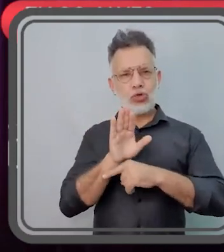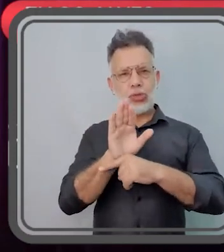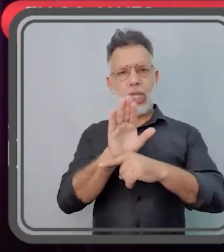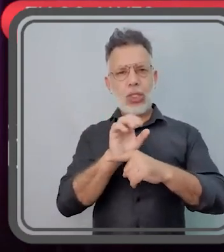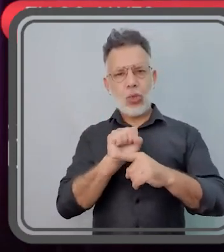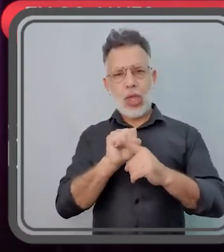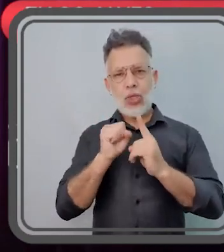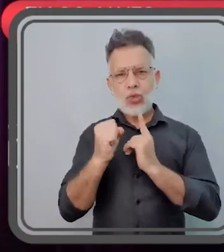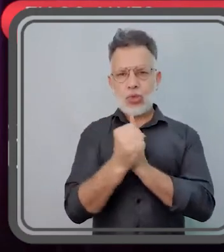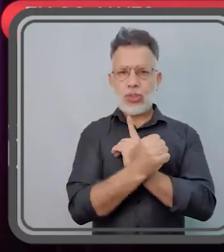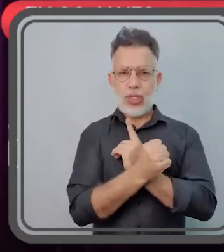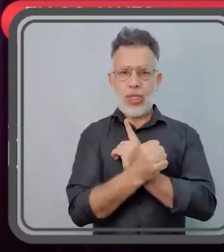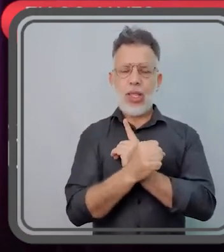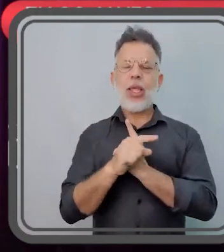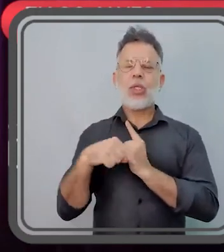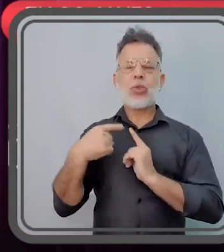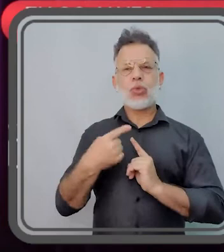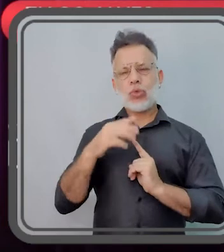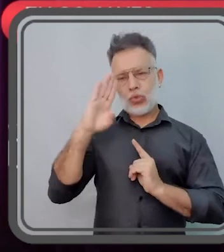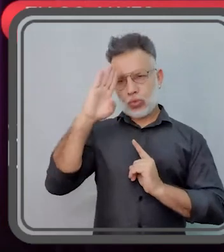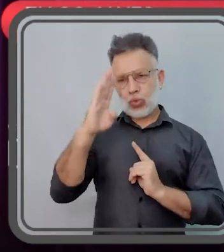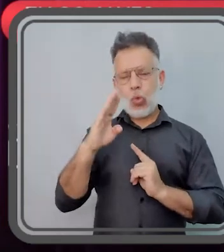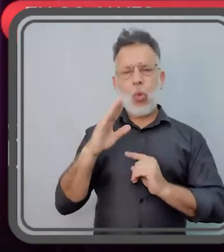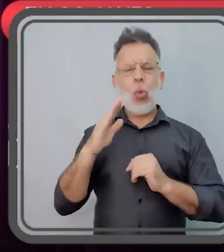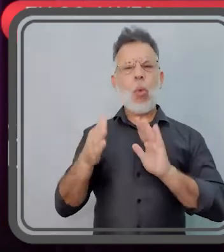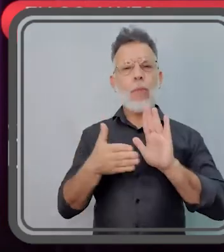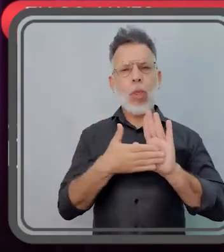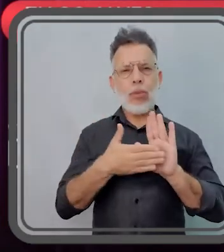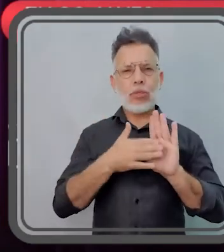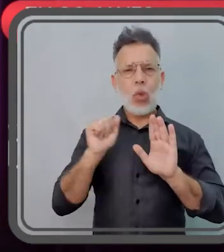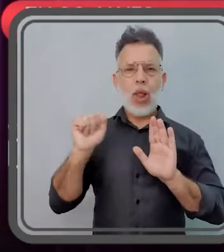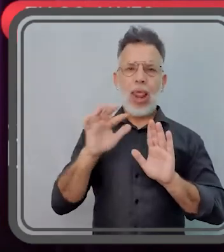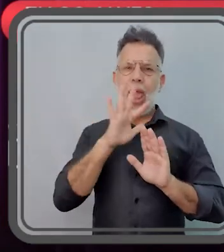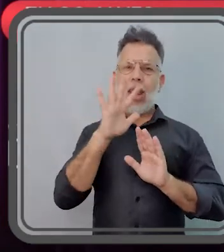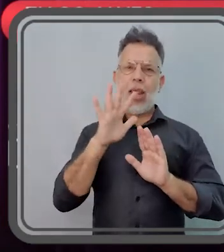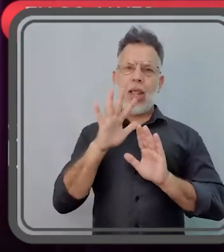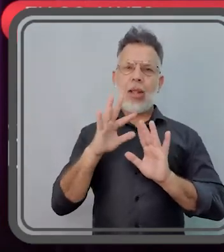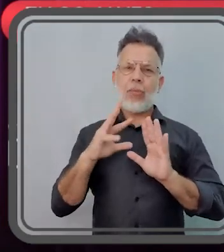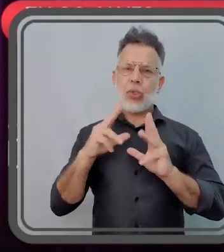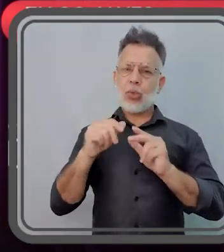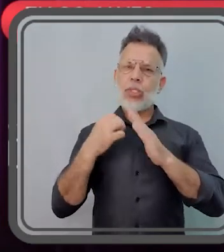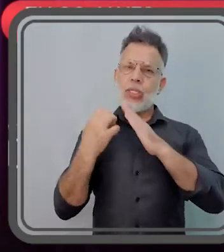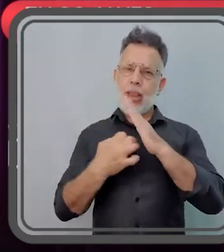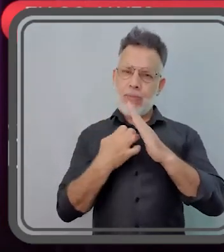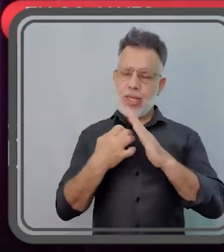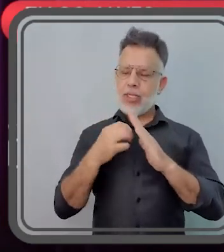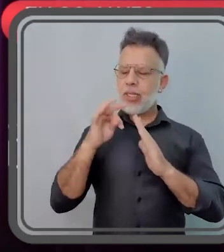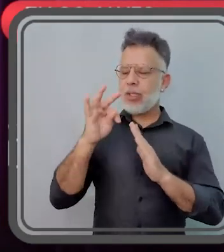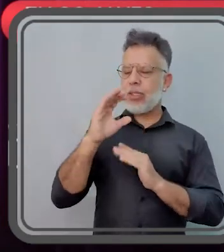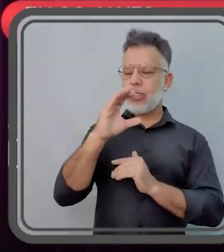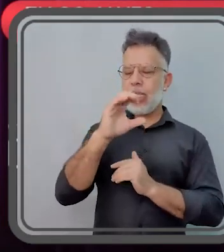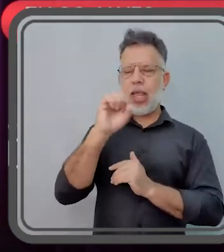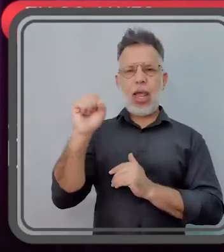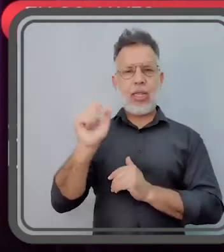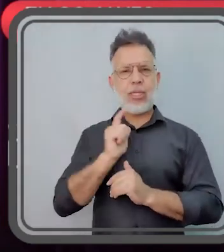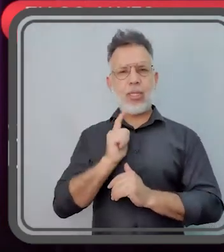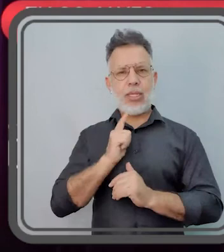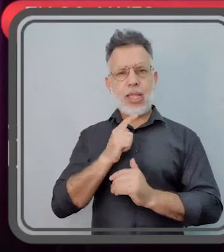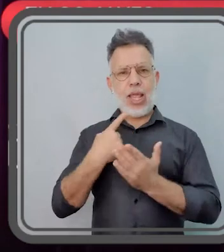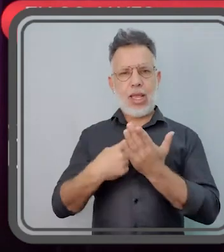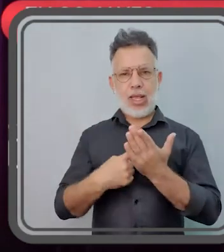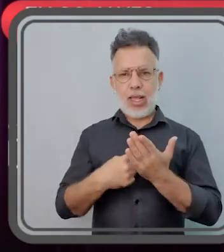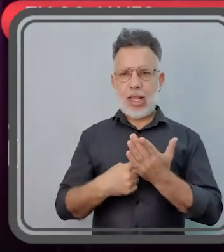hoje é fundamental um propósito claro para as empresas e TCS tem um conceito de Building on